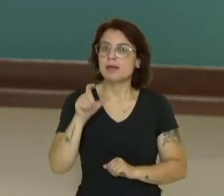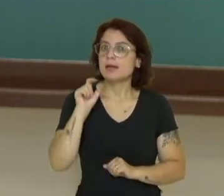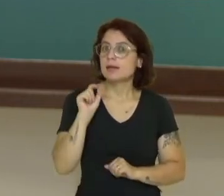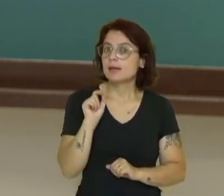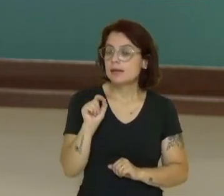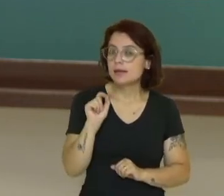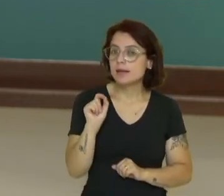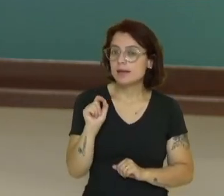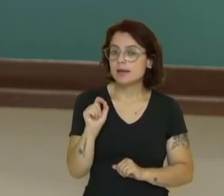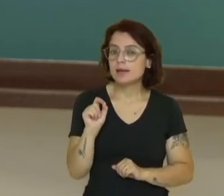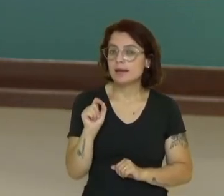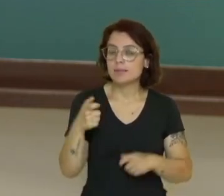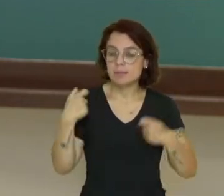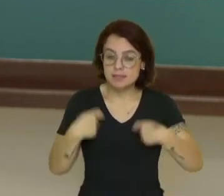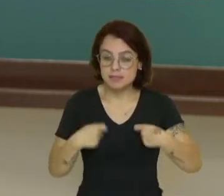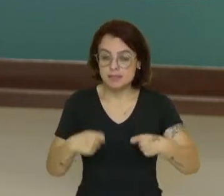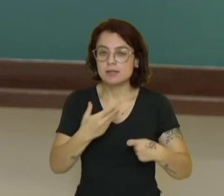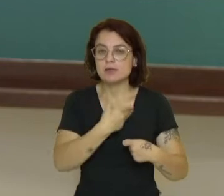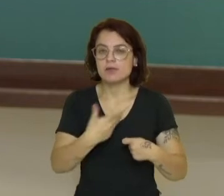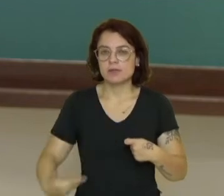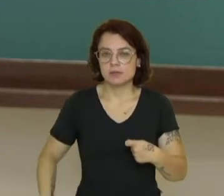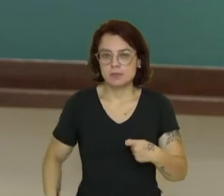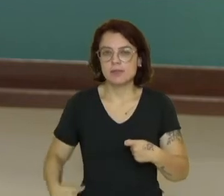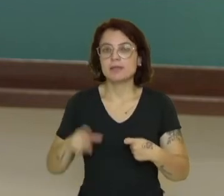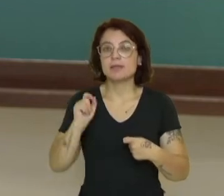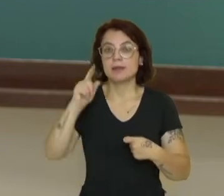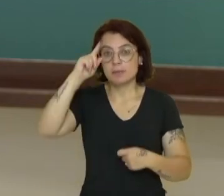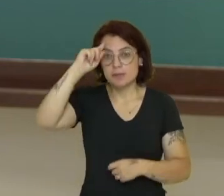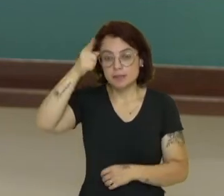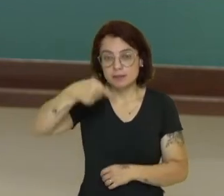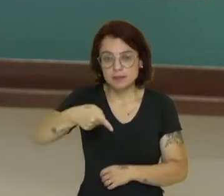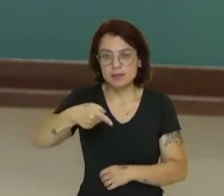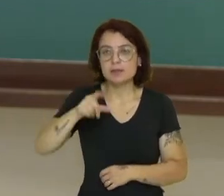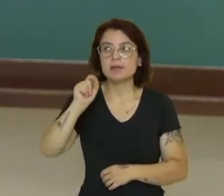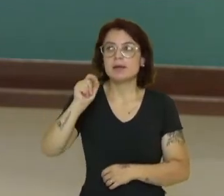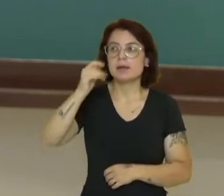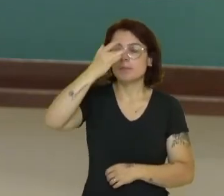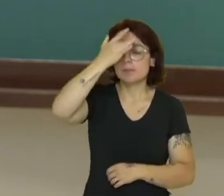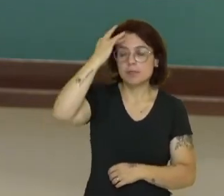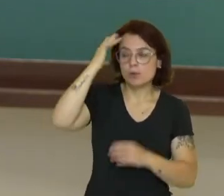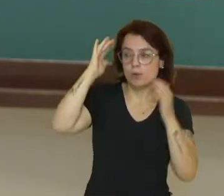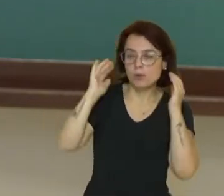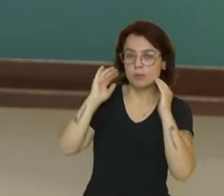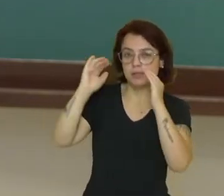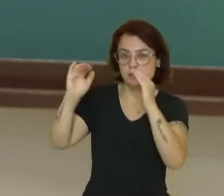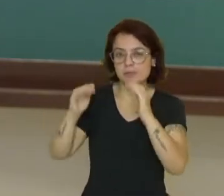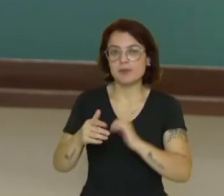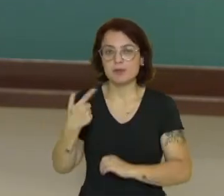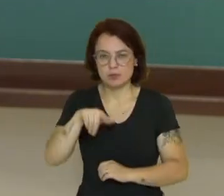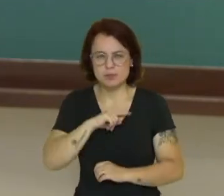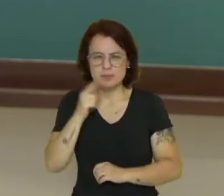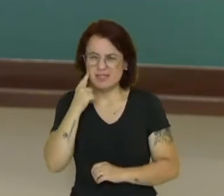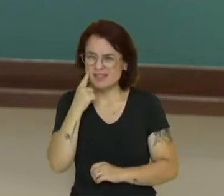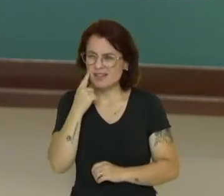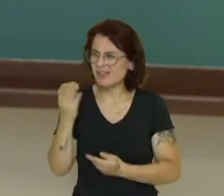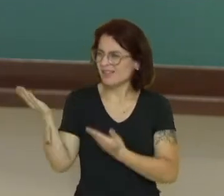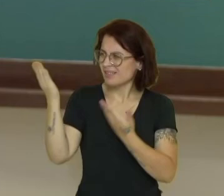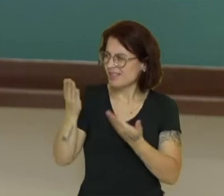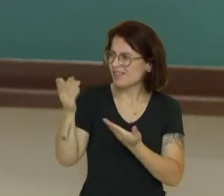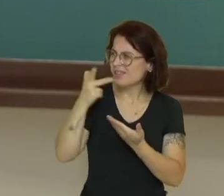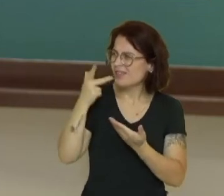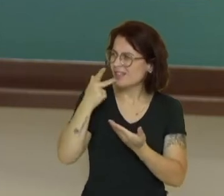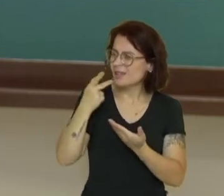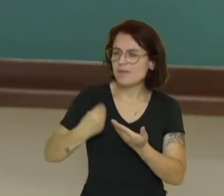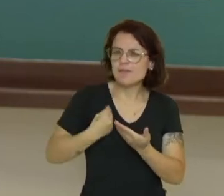deveria governar, né? Quem deveria mandar e quem deveria obedecer. E você pensa, né? Ele está falando de uma coisa